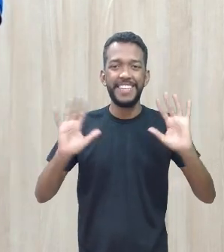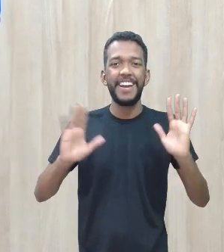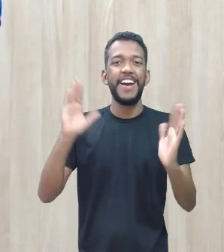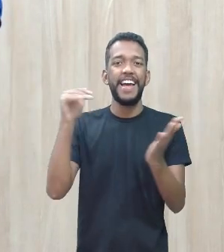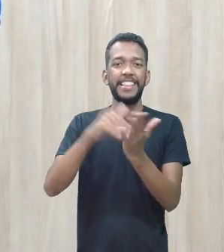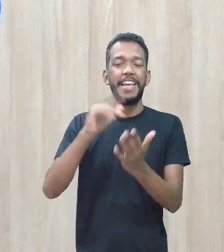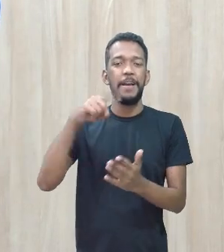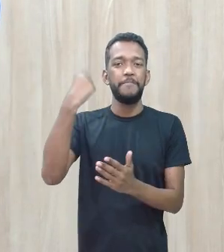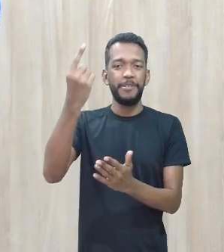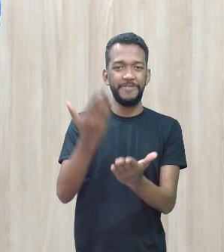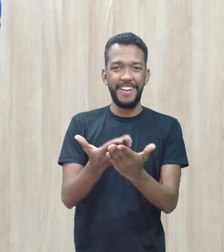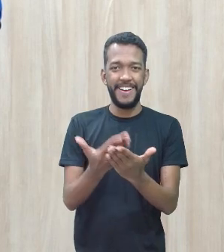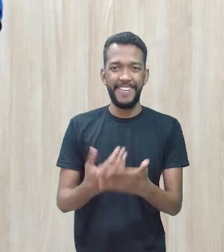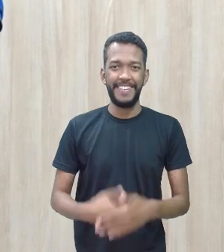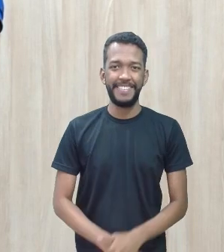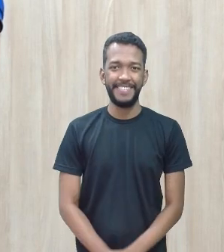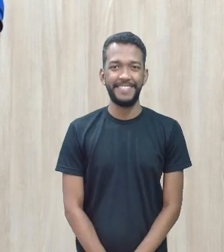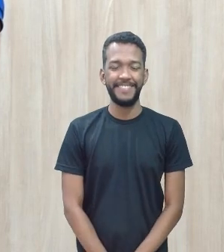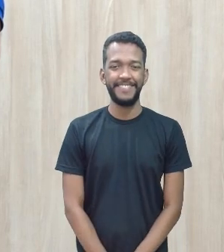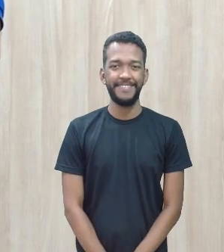e até a próxima aula.